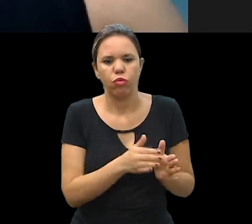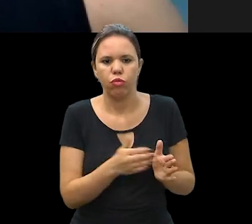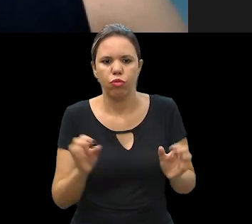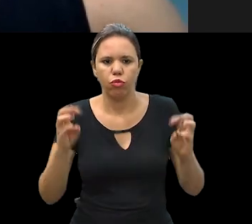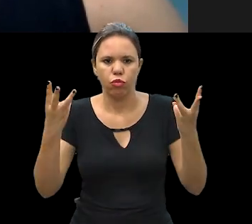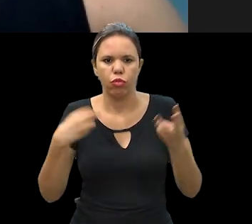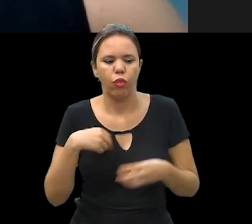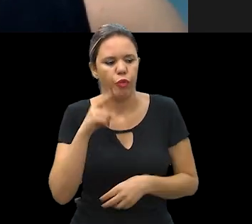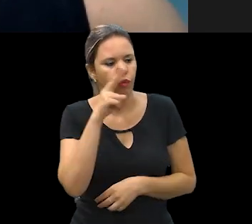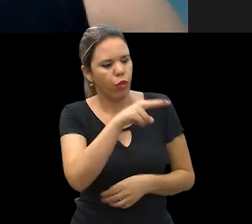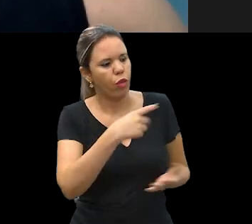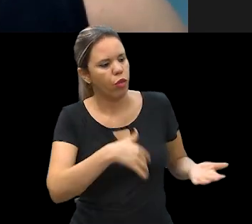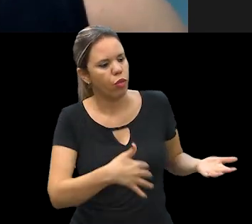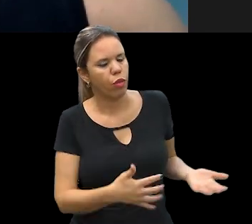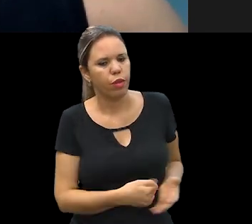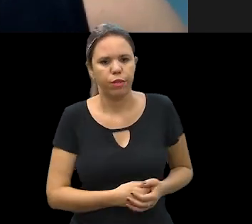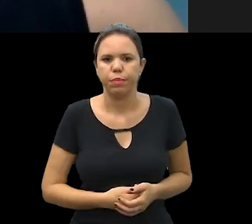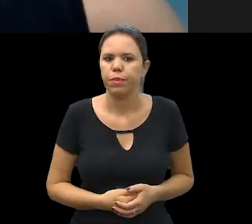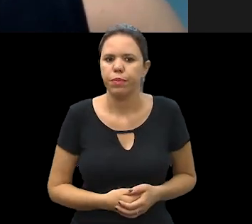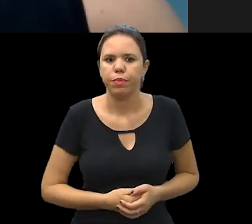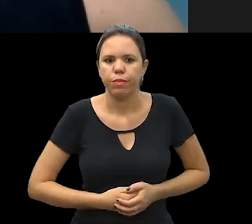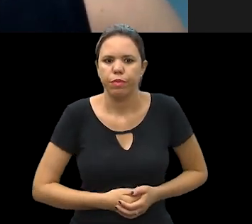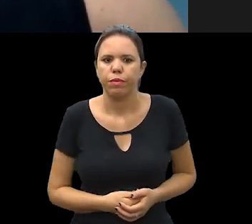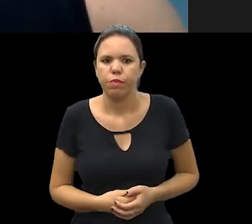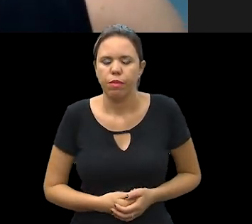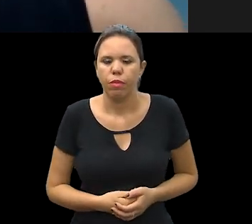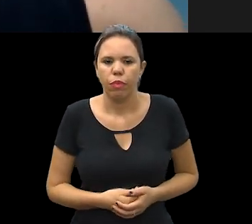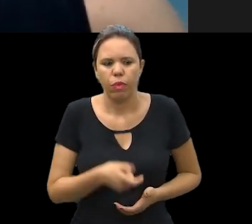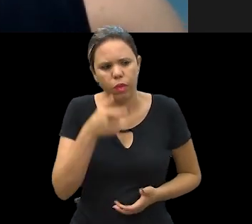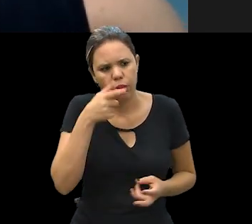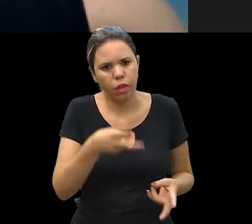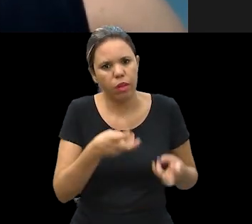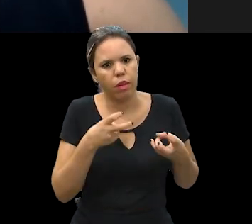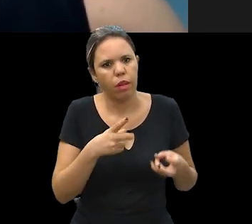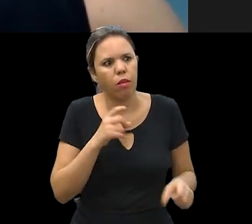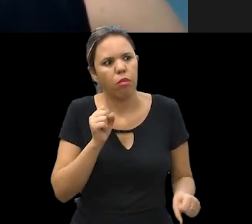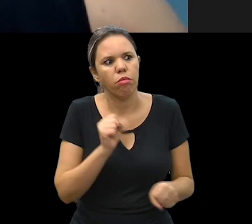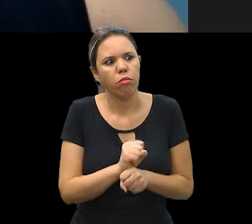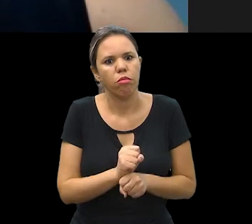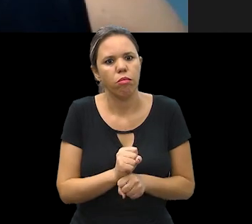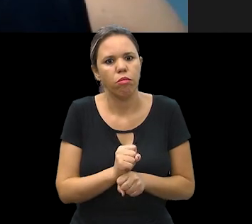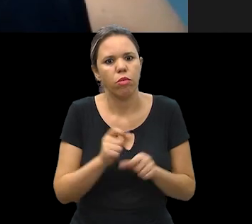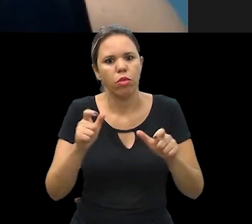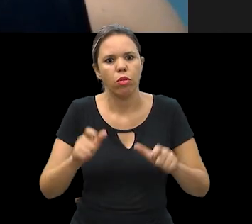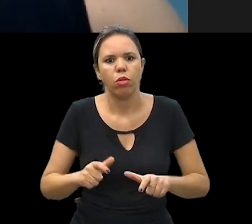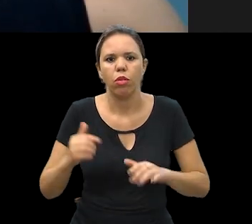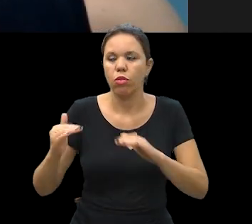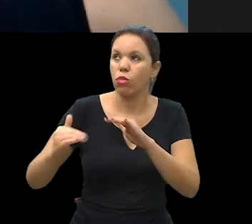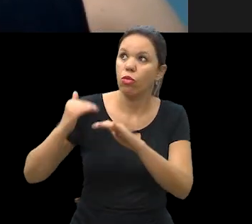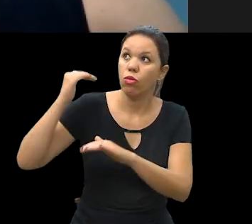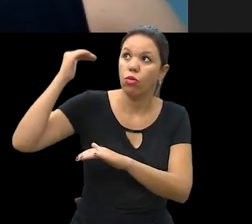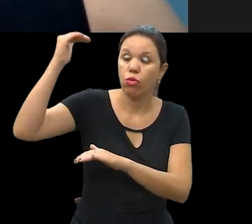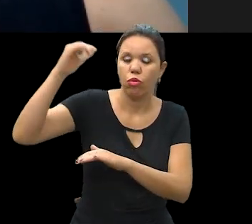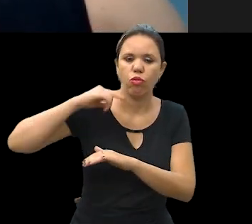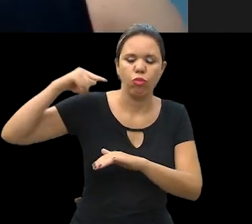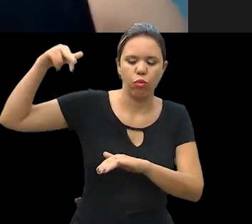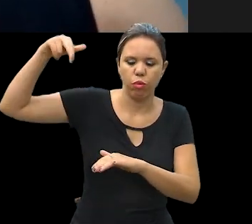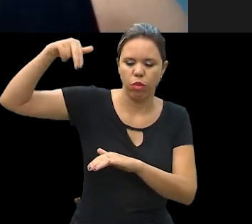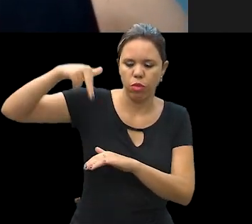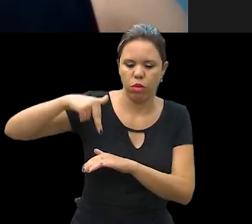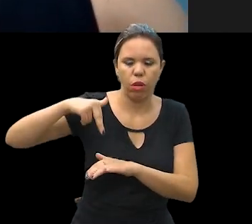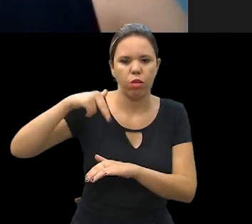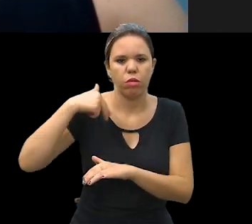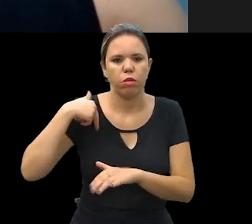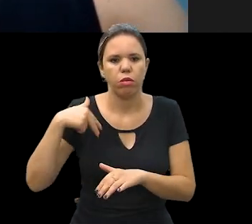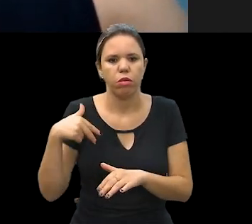nós durante o nosso show e viram a gente tocando. Aí a gente percebeu que eles pararam, o camarim deles era no segundo andar, assim, tinha uma